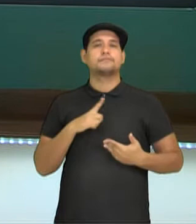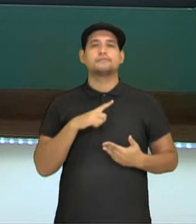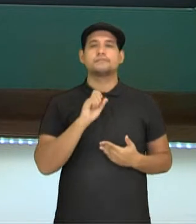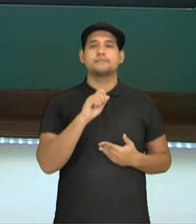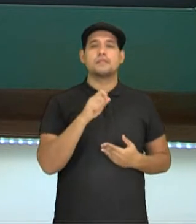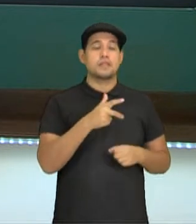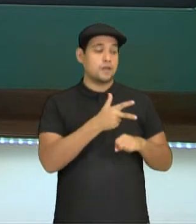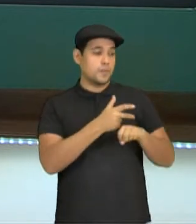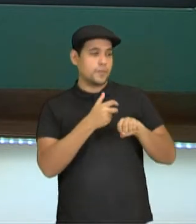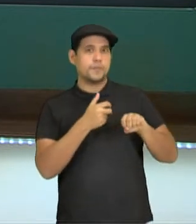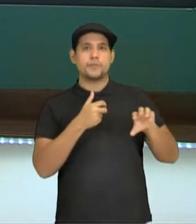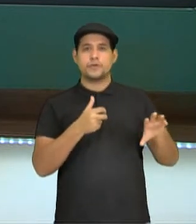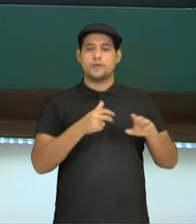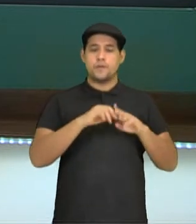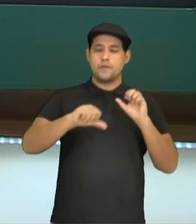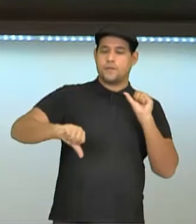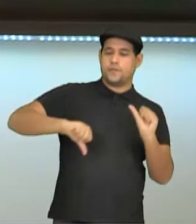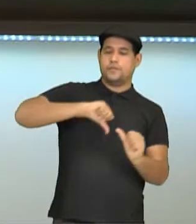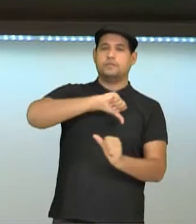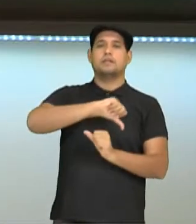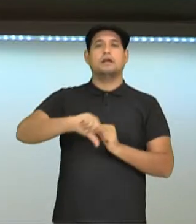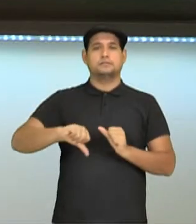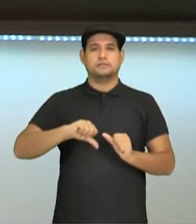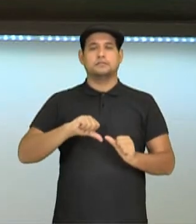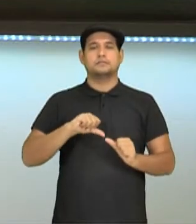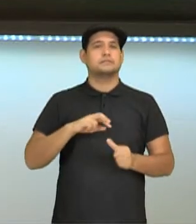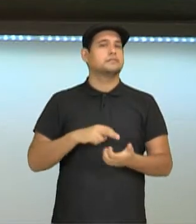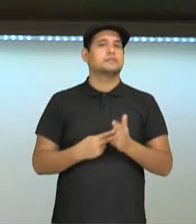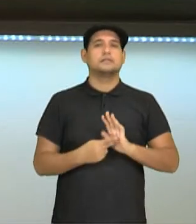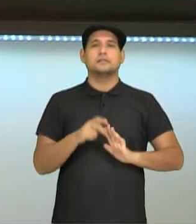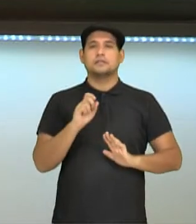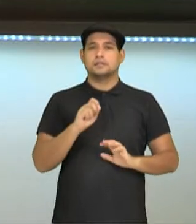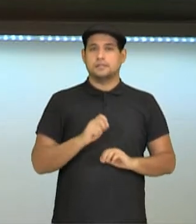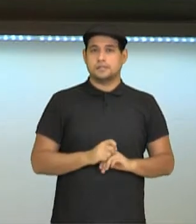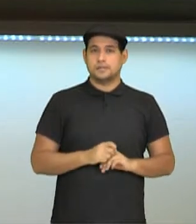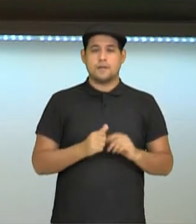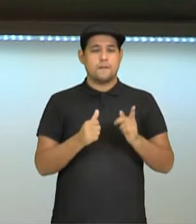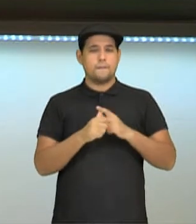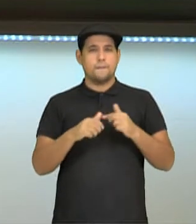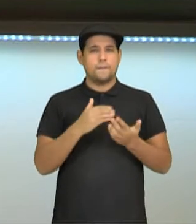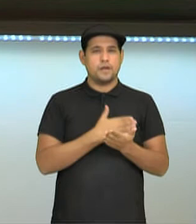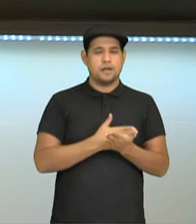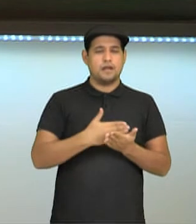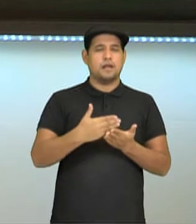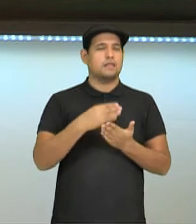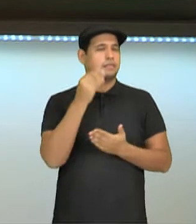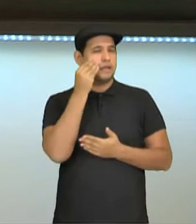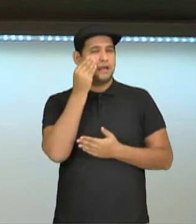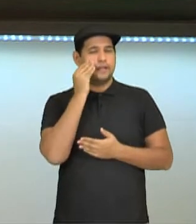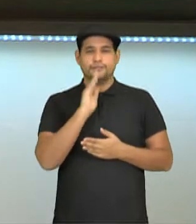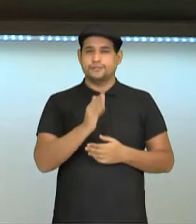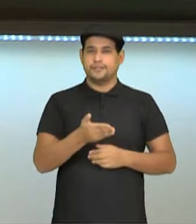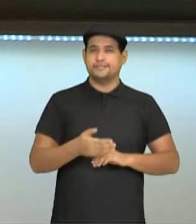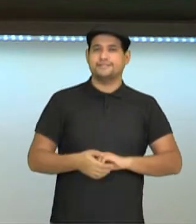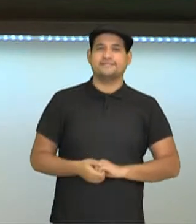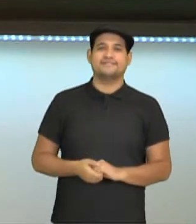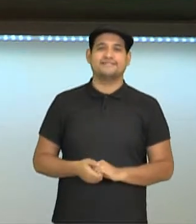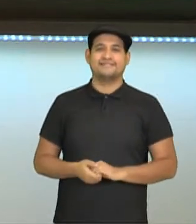da imagem invertida. Então, essa aqui seria uma das primeiras tentativas,